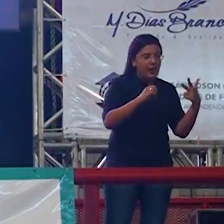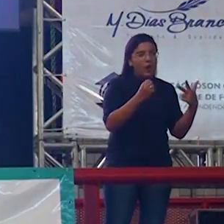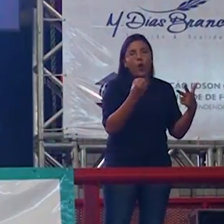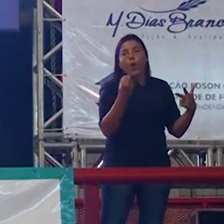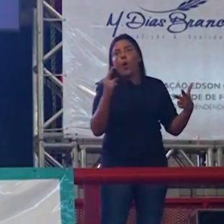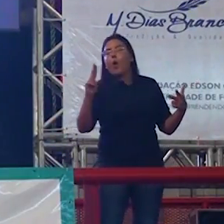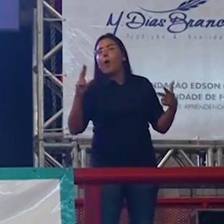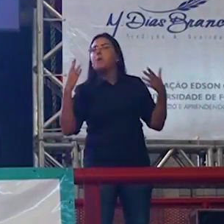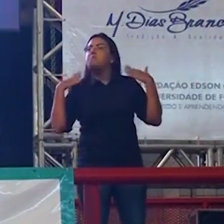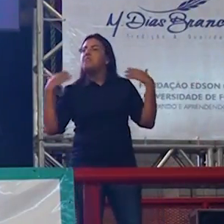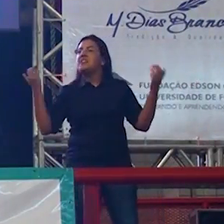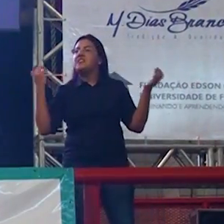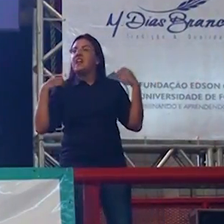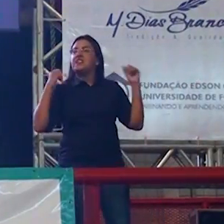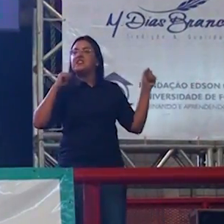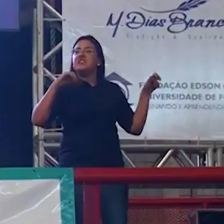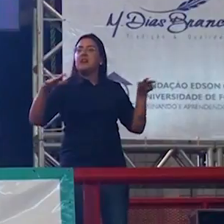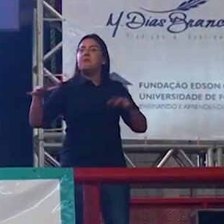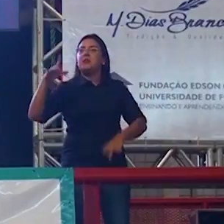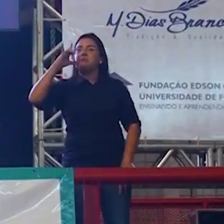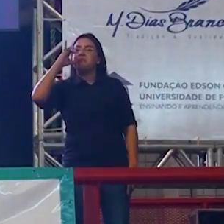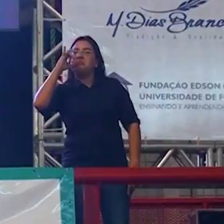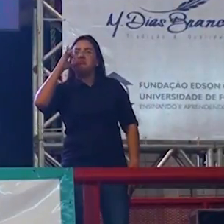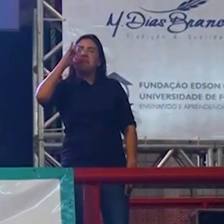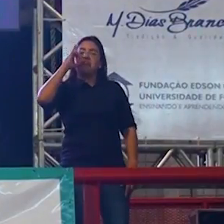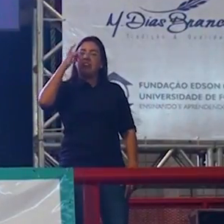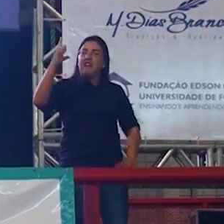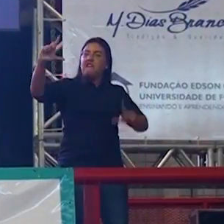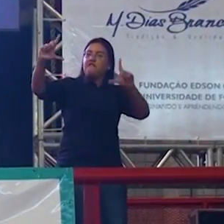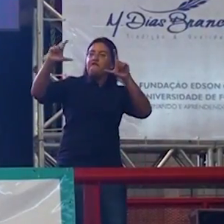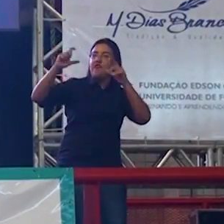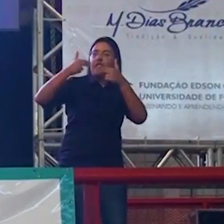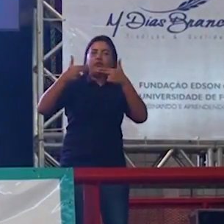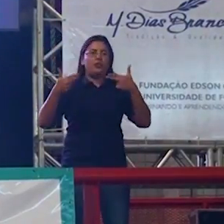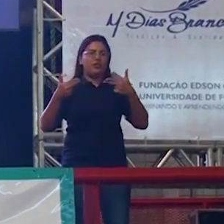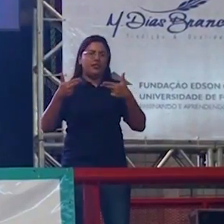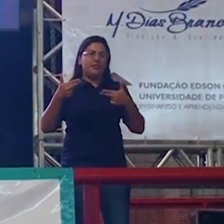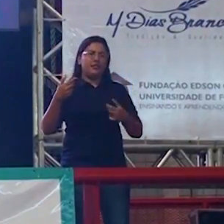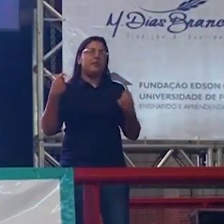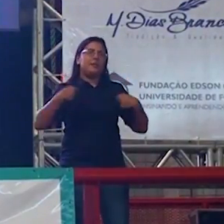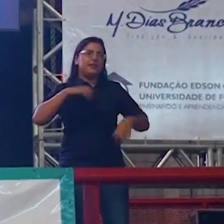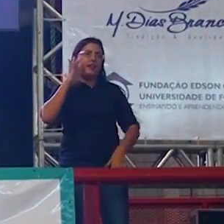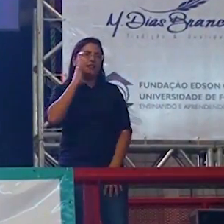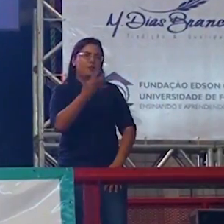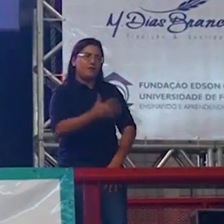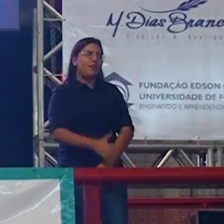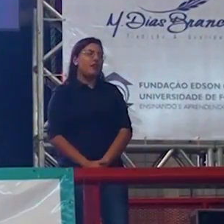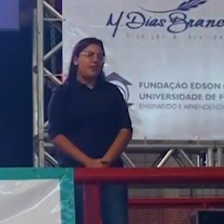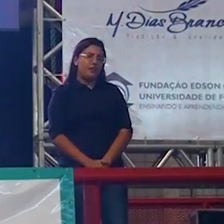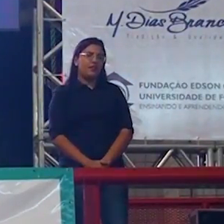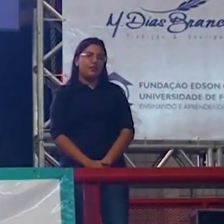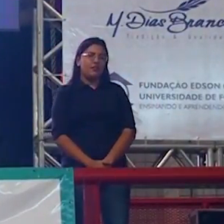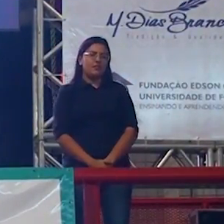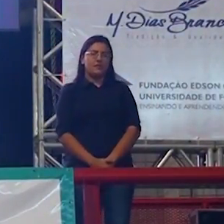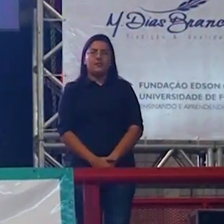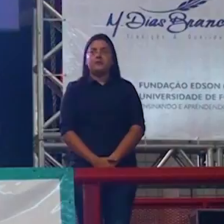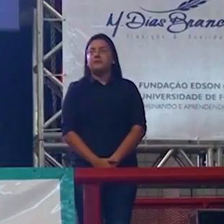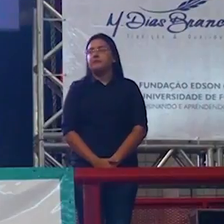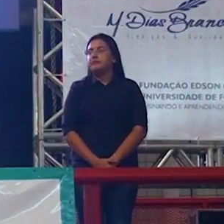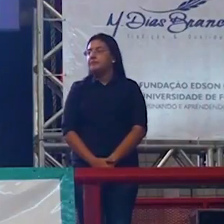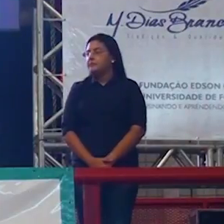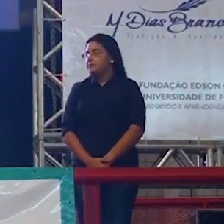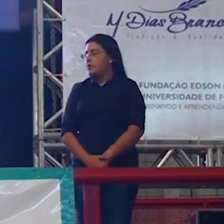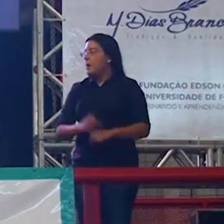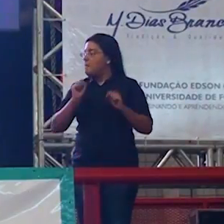ou quer passar a semana no Instagram? Você tem que decidir, né? Então, não delete as suas